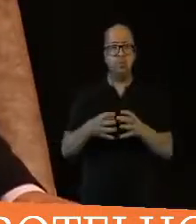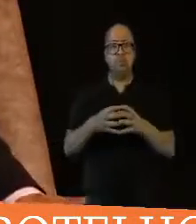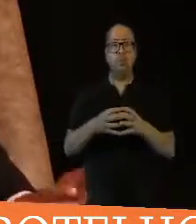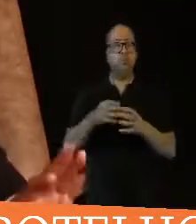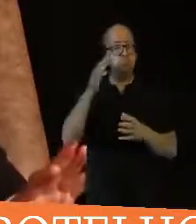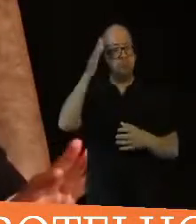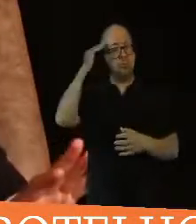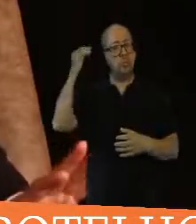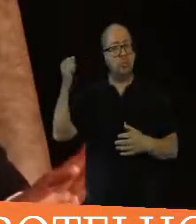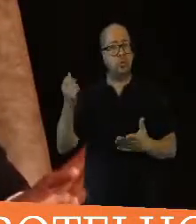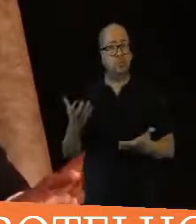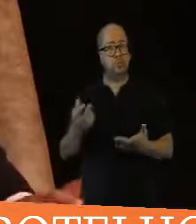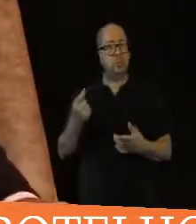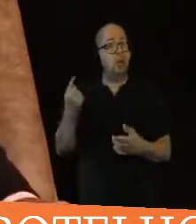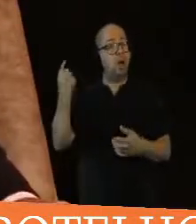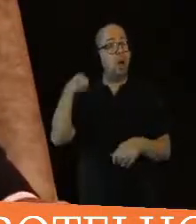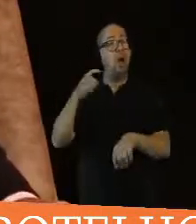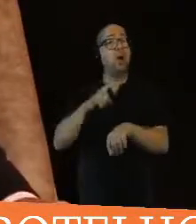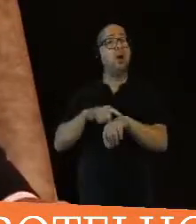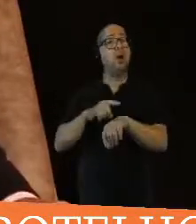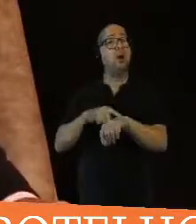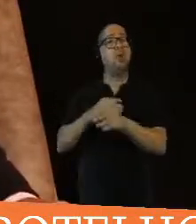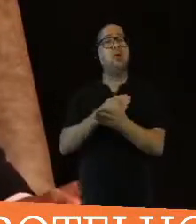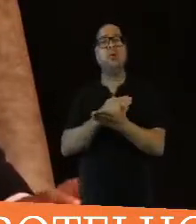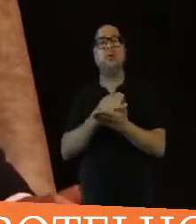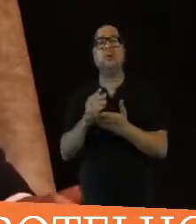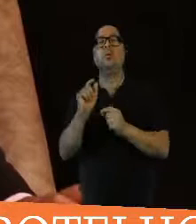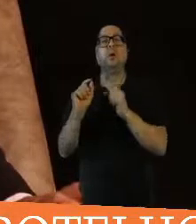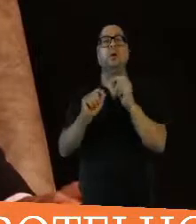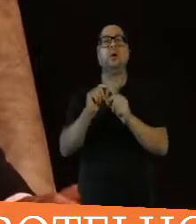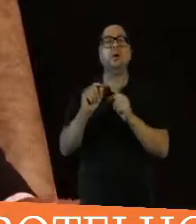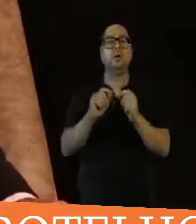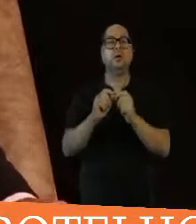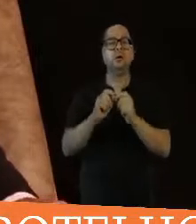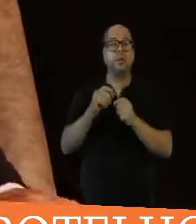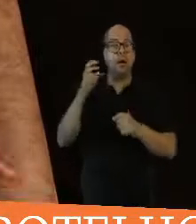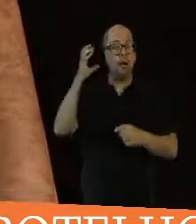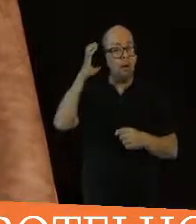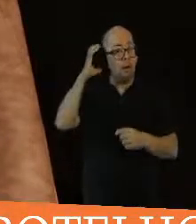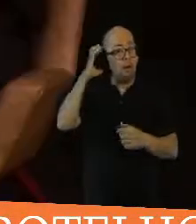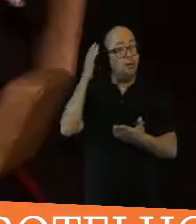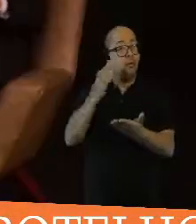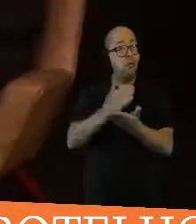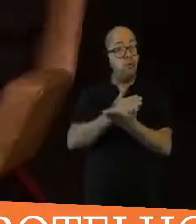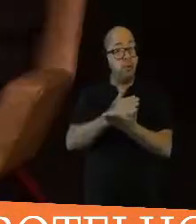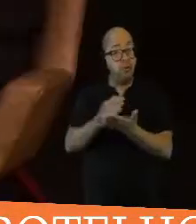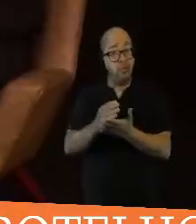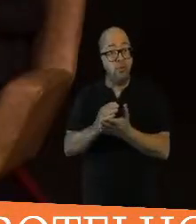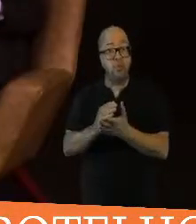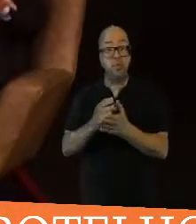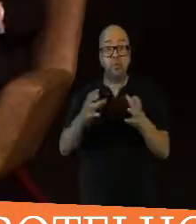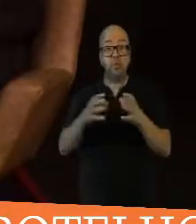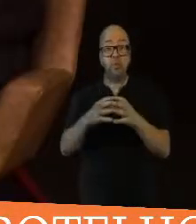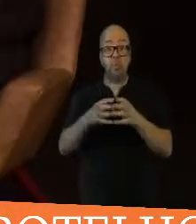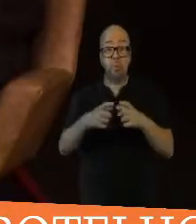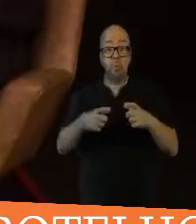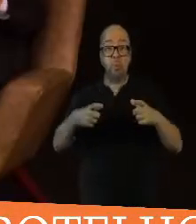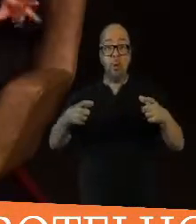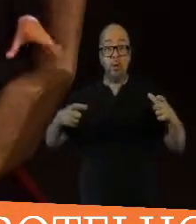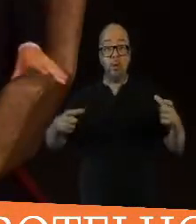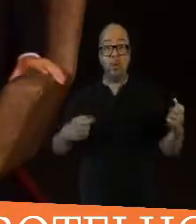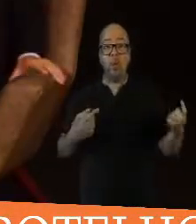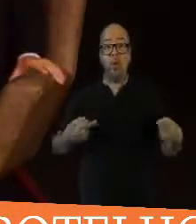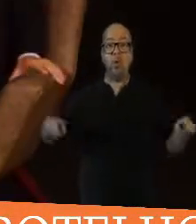que começaram, por exemplo, a apropriação por parte das rádios de grupos maiores, né, das orquestras, as